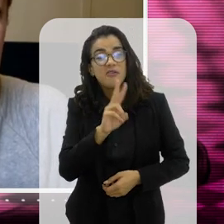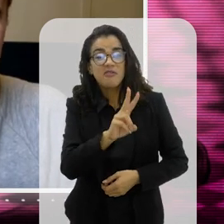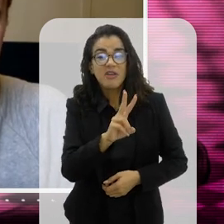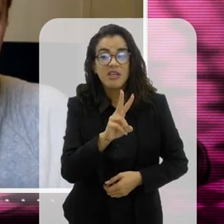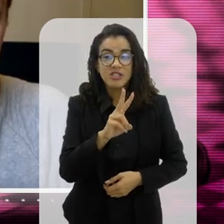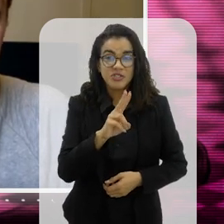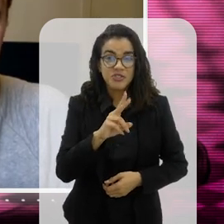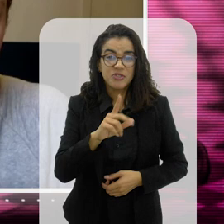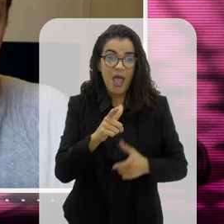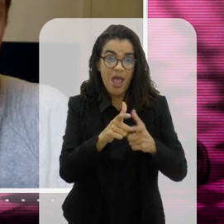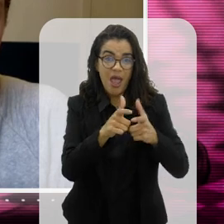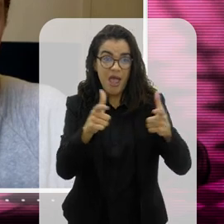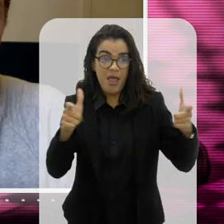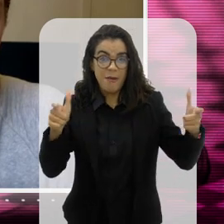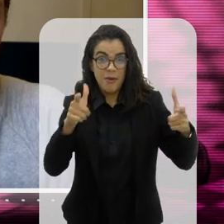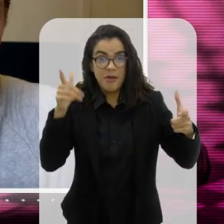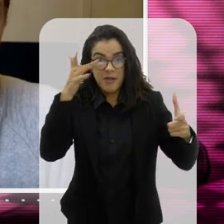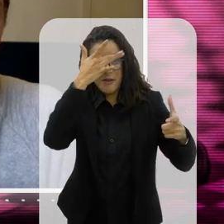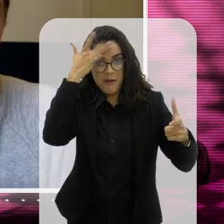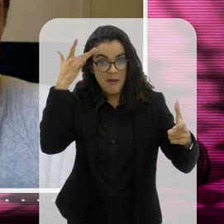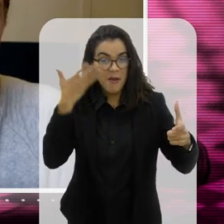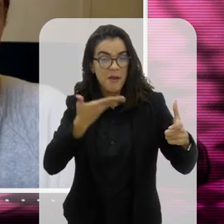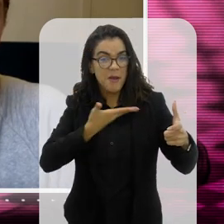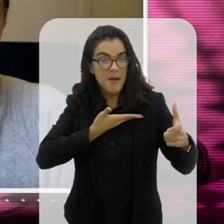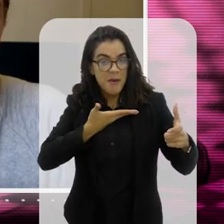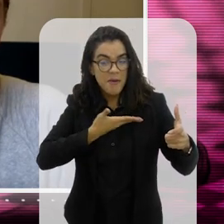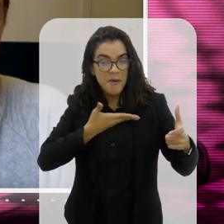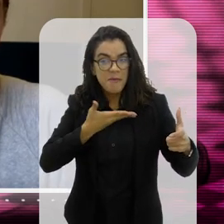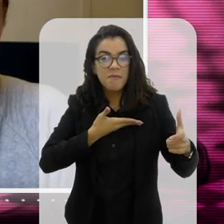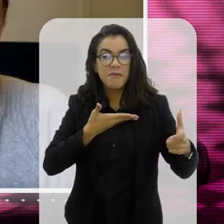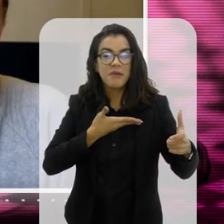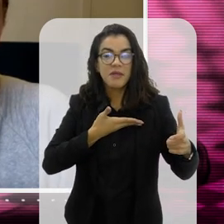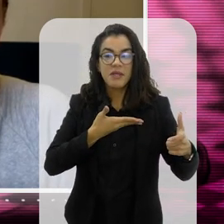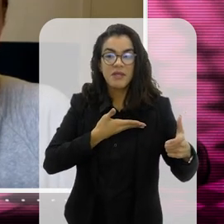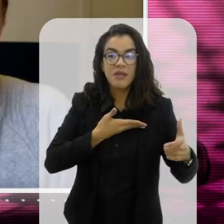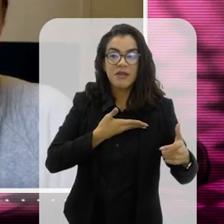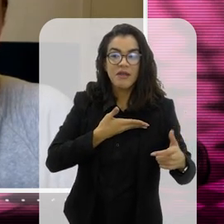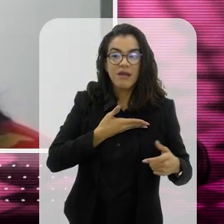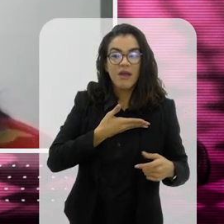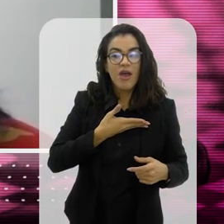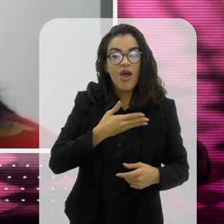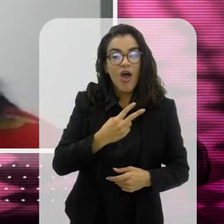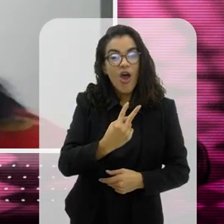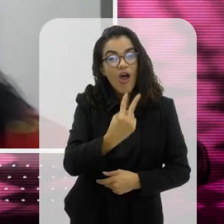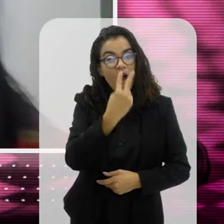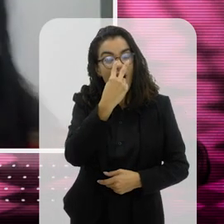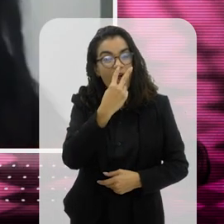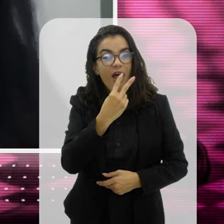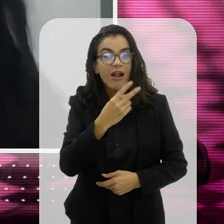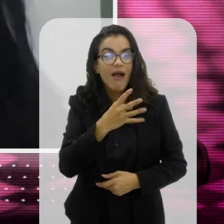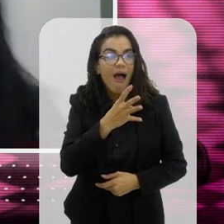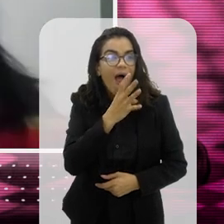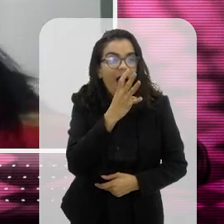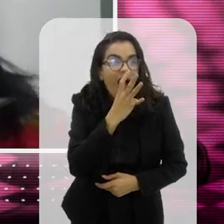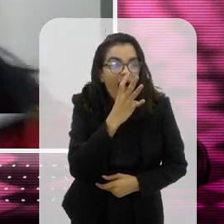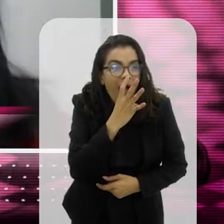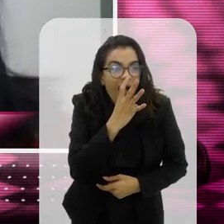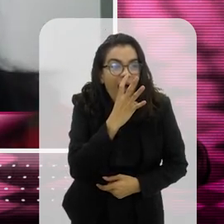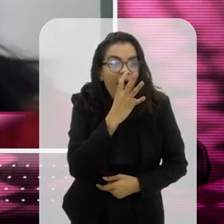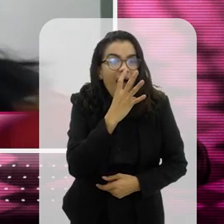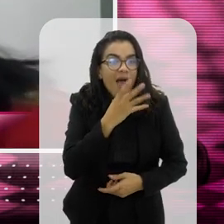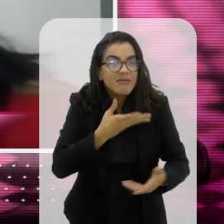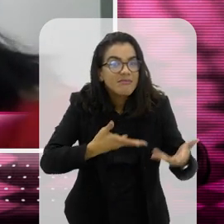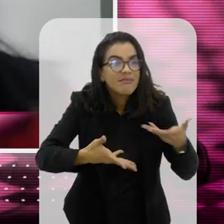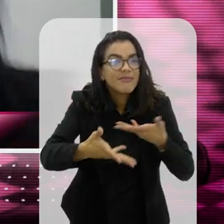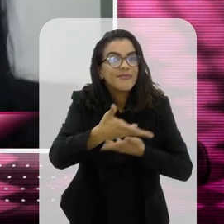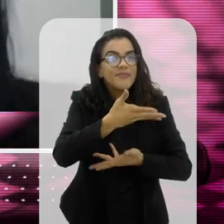Eu vejo que tem uma grande parte, né, das minhas amigas que admiram, mas não necessariamente admiram,